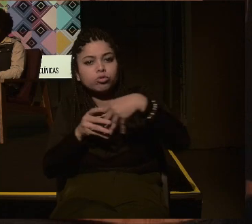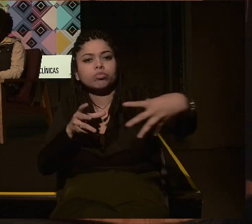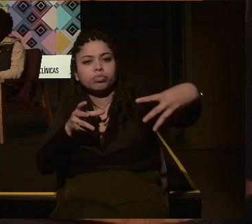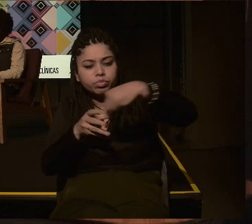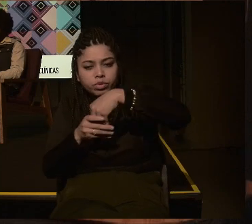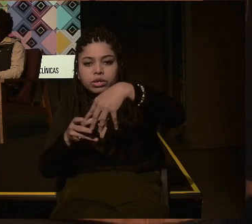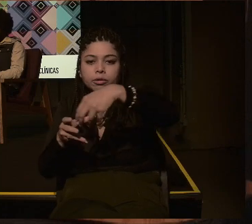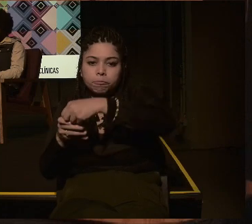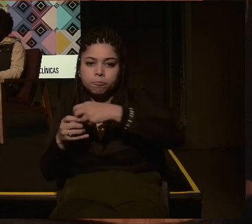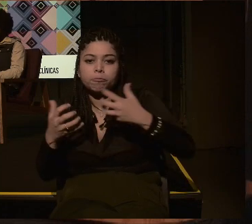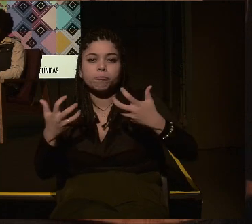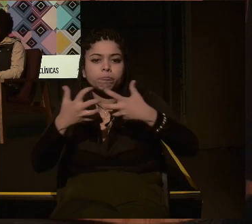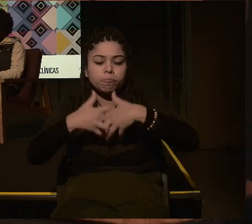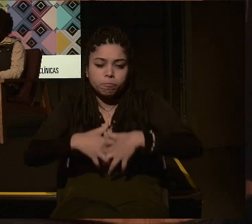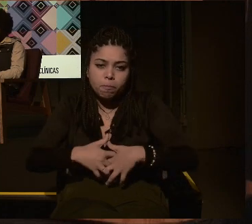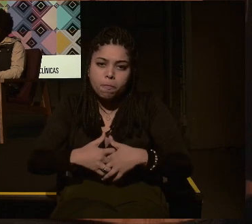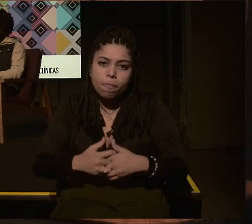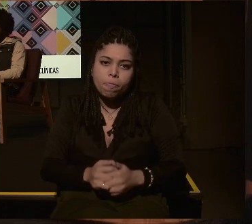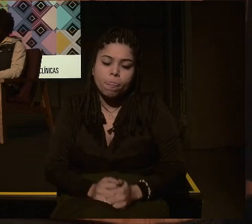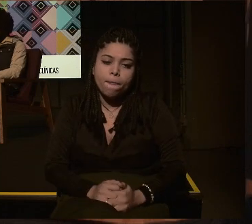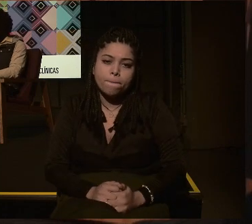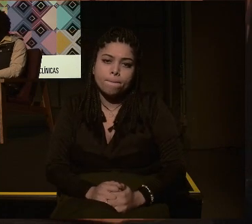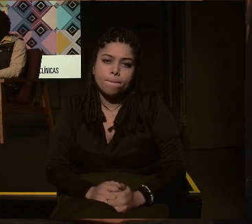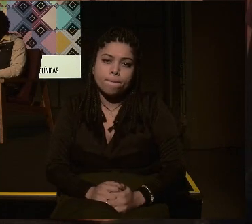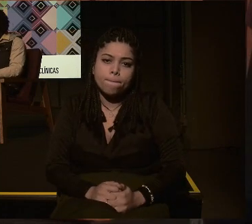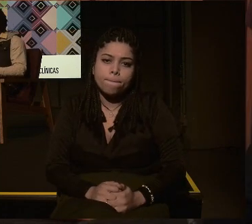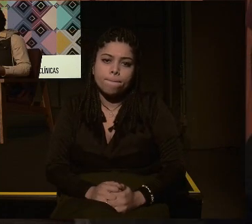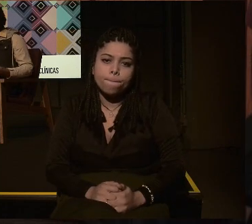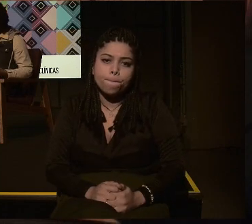possa, desde a formação,